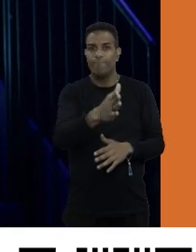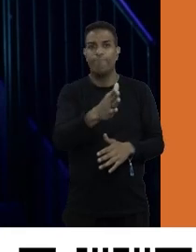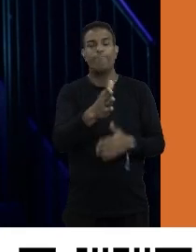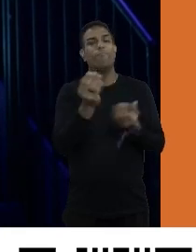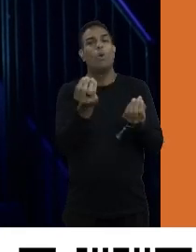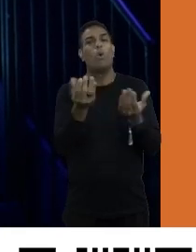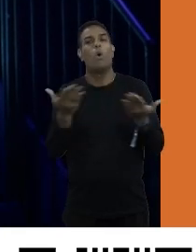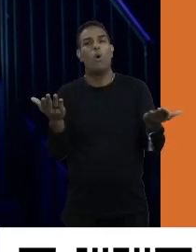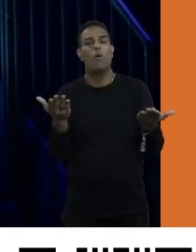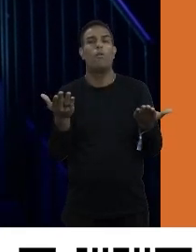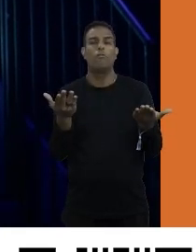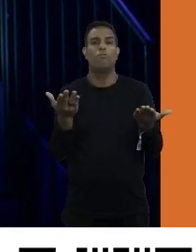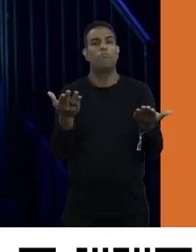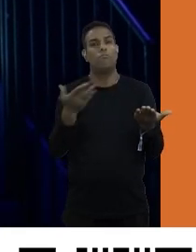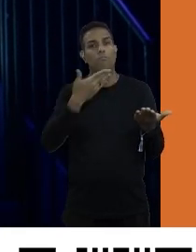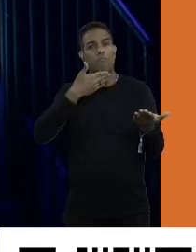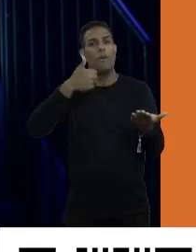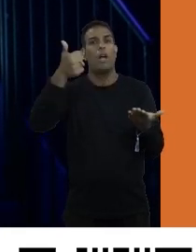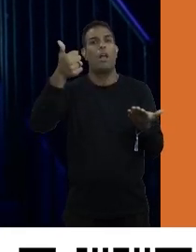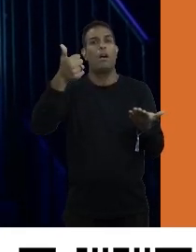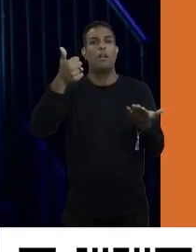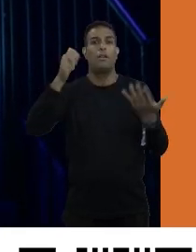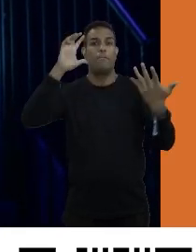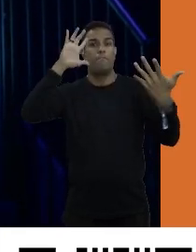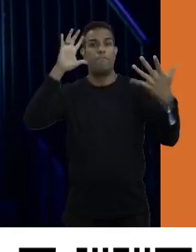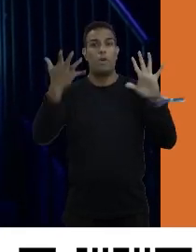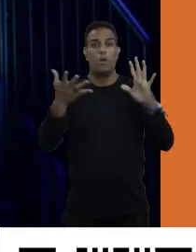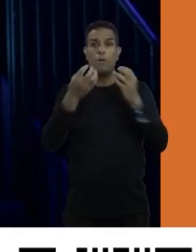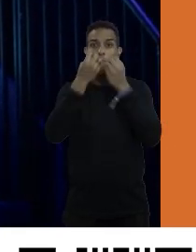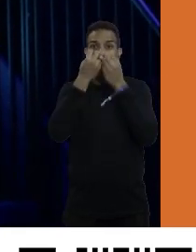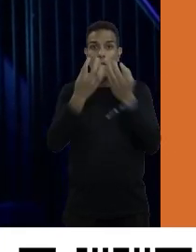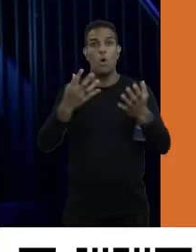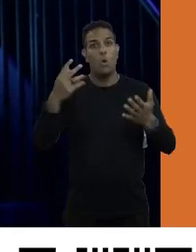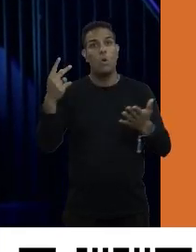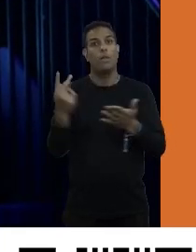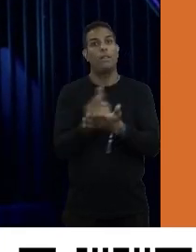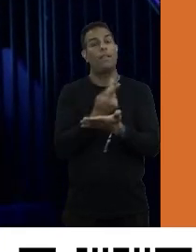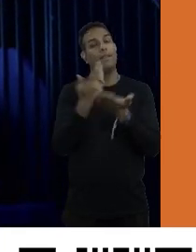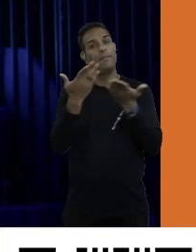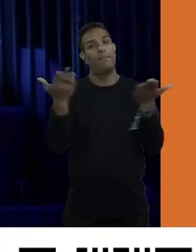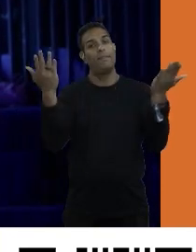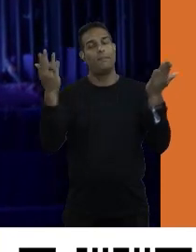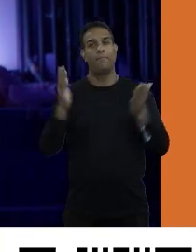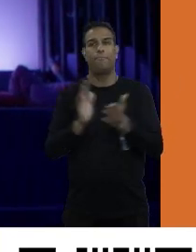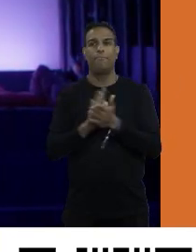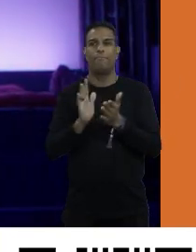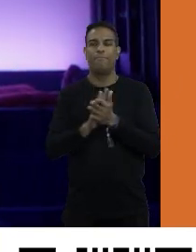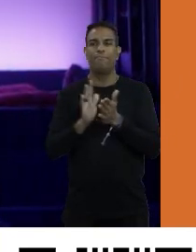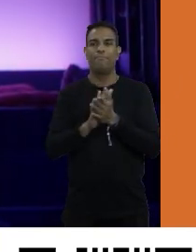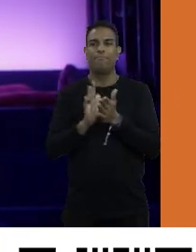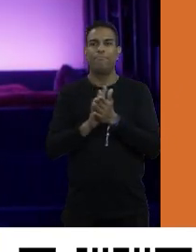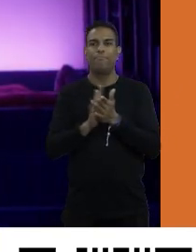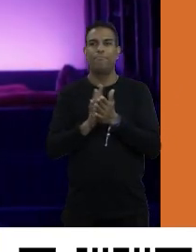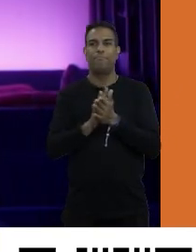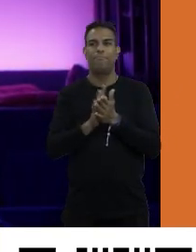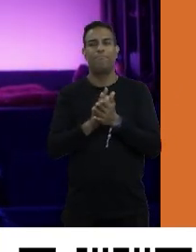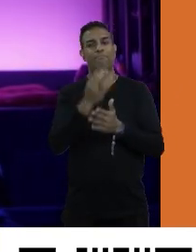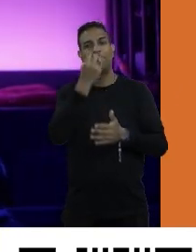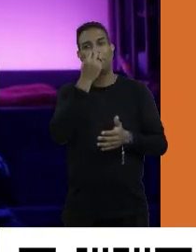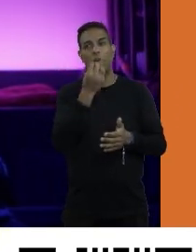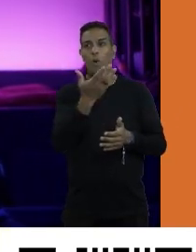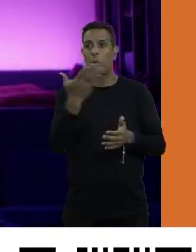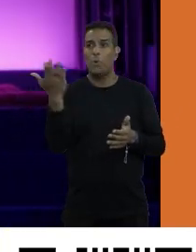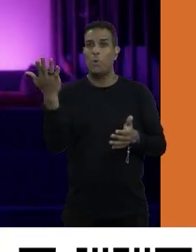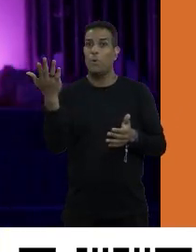e melhor campeão do mundo. E que bom que aconteceu, né? Que bom que aconteceu. Valeu,